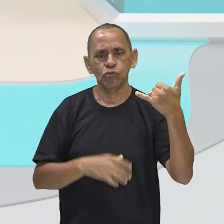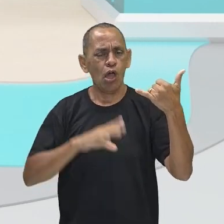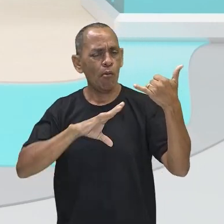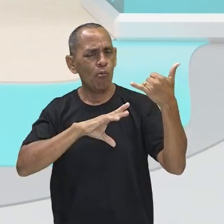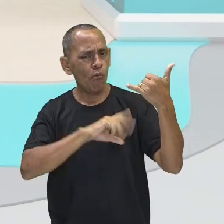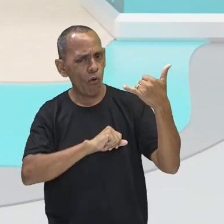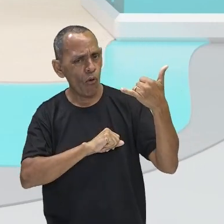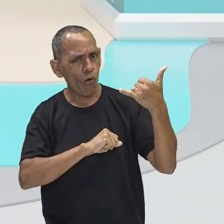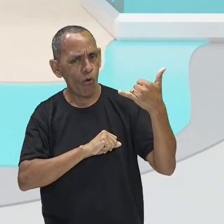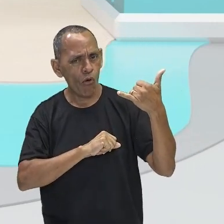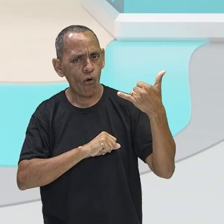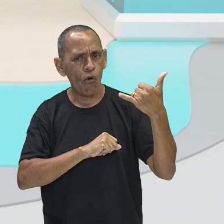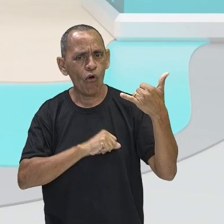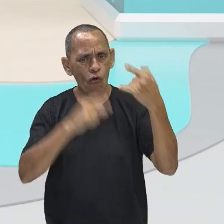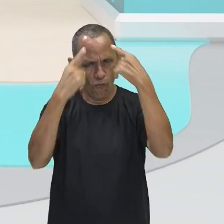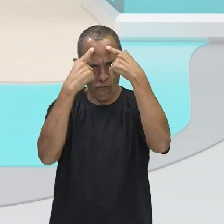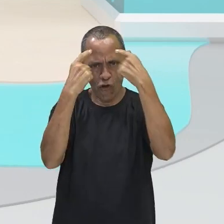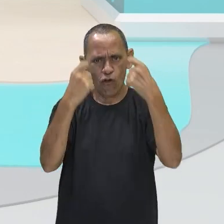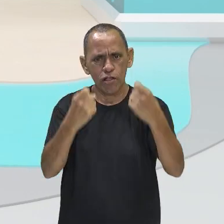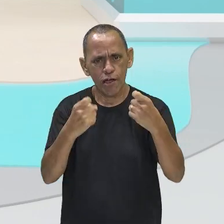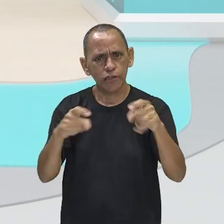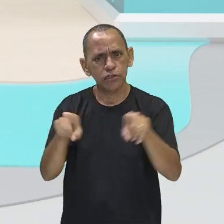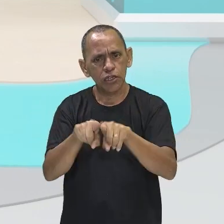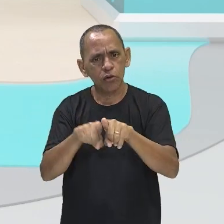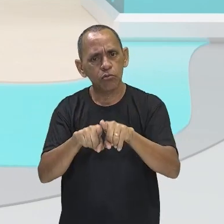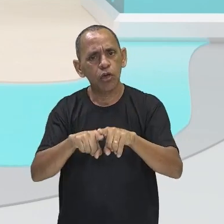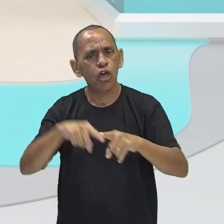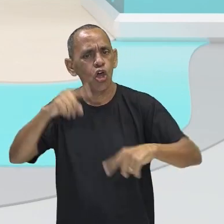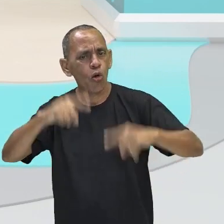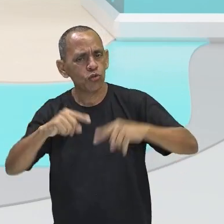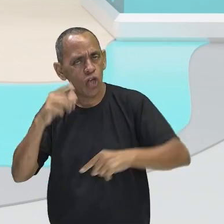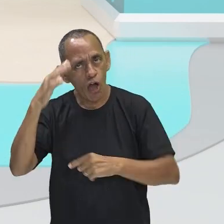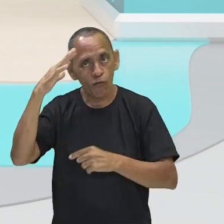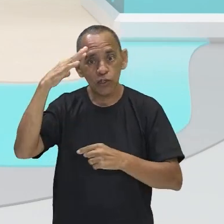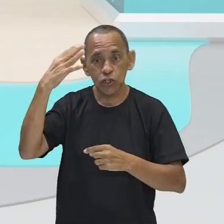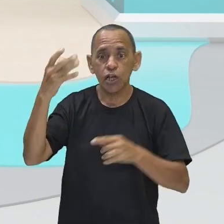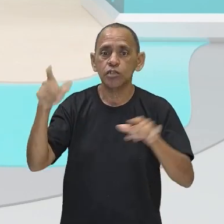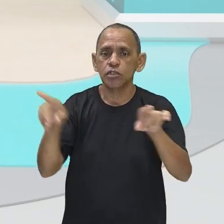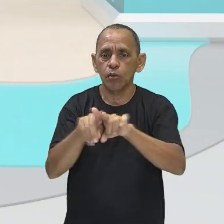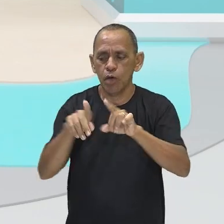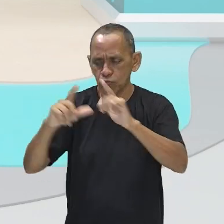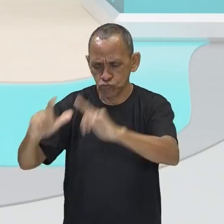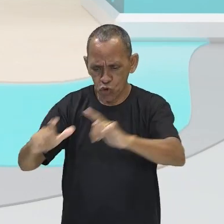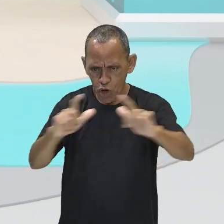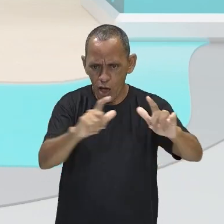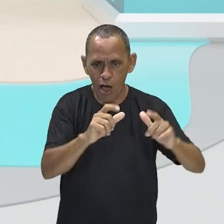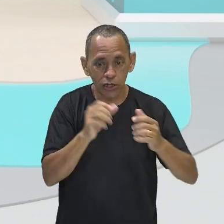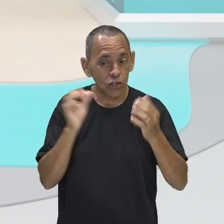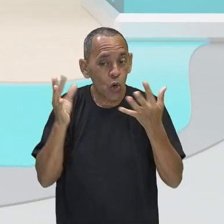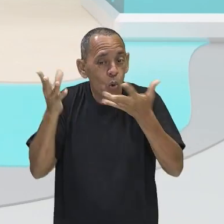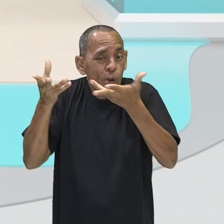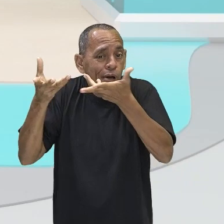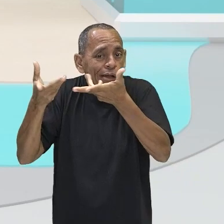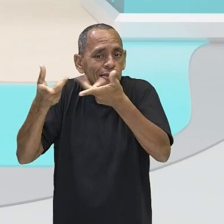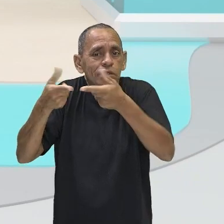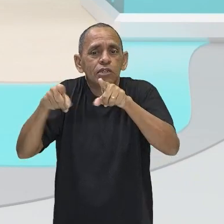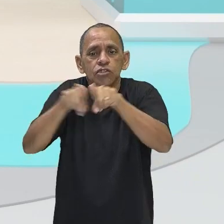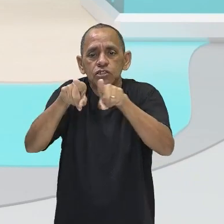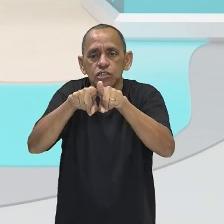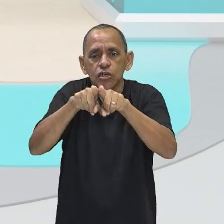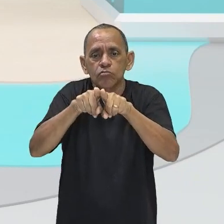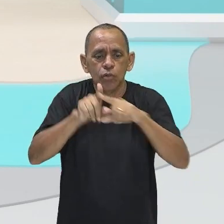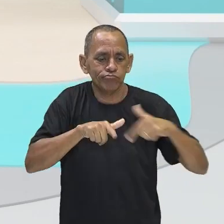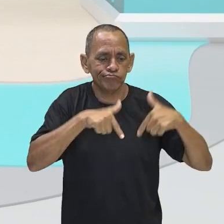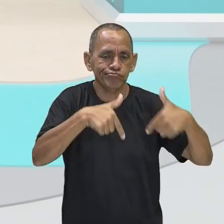bem. Violência, são objetos, ou fenômenos, lugares, qualidades,